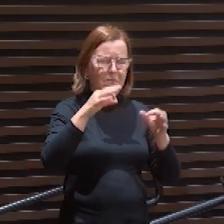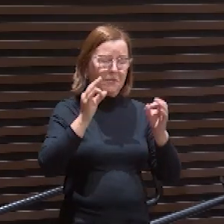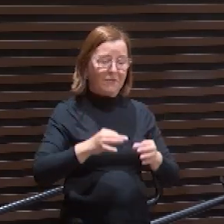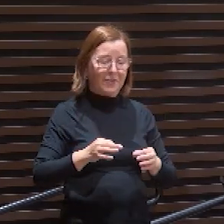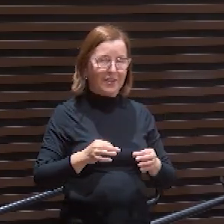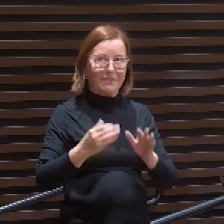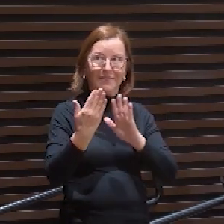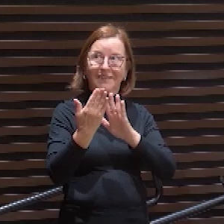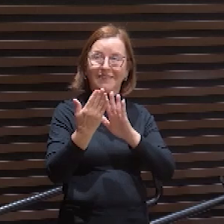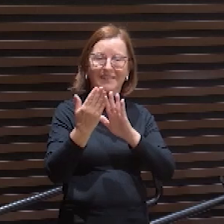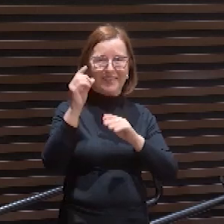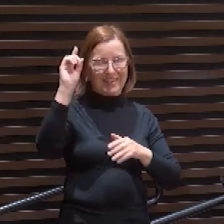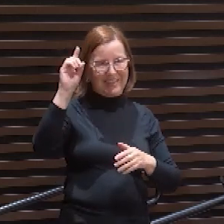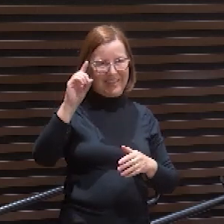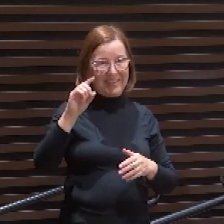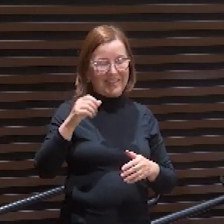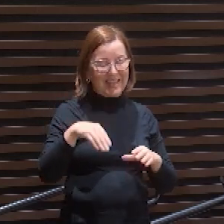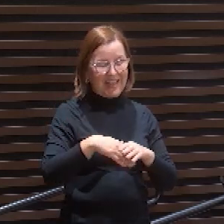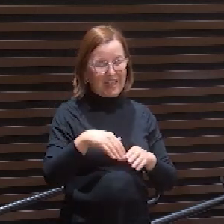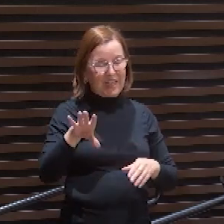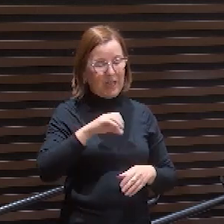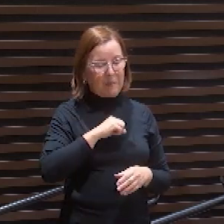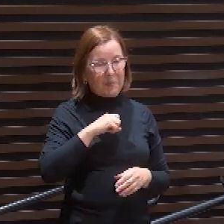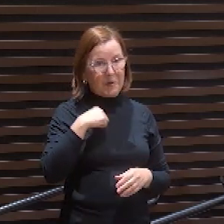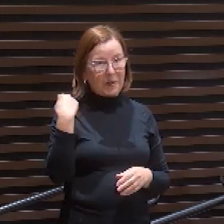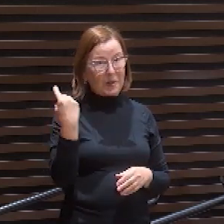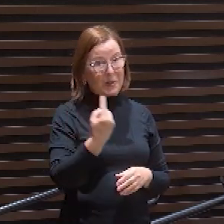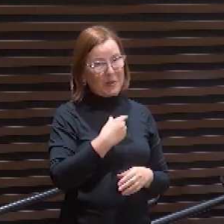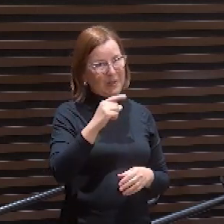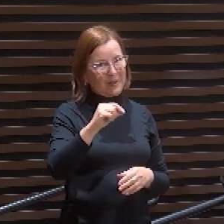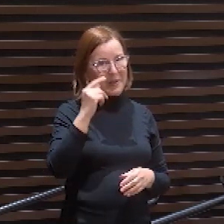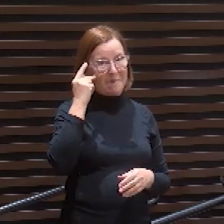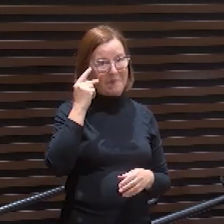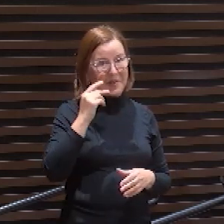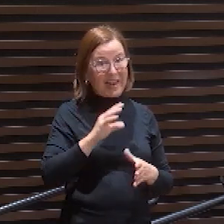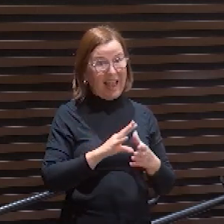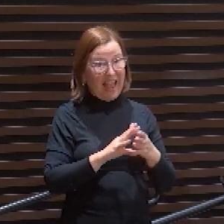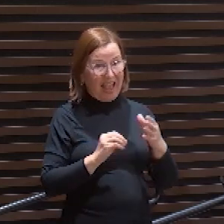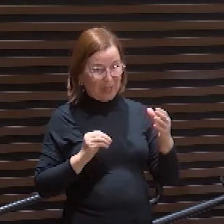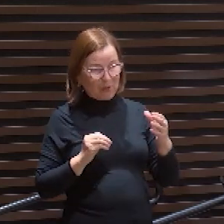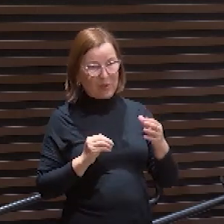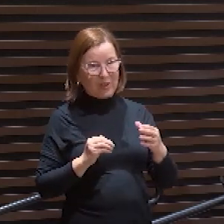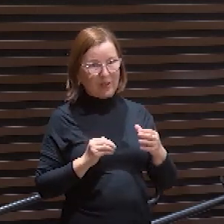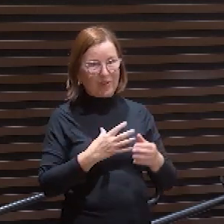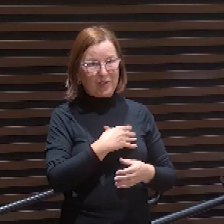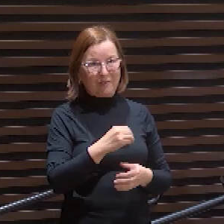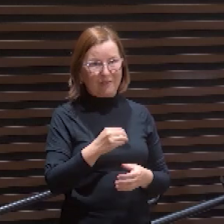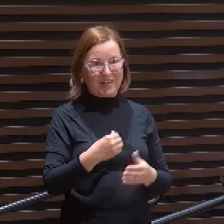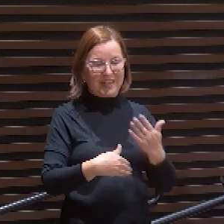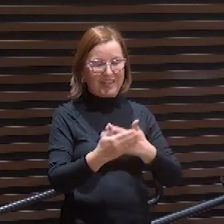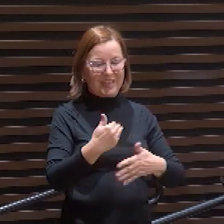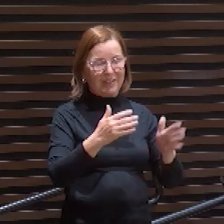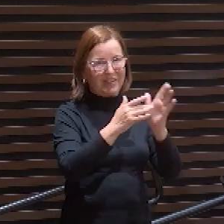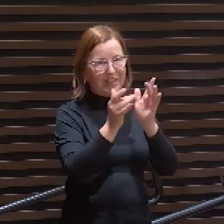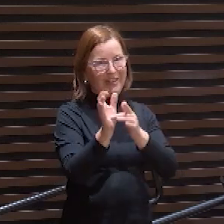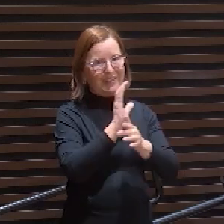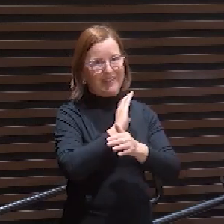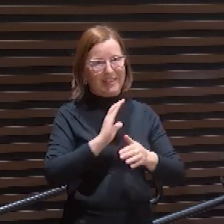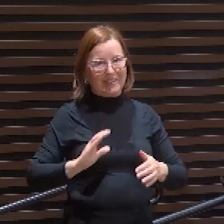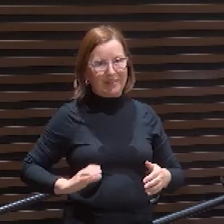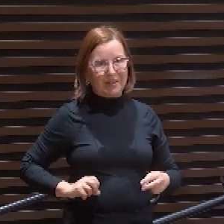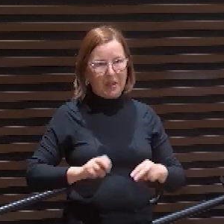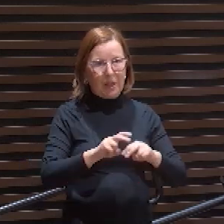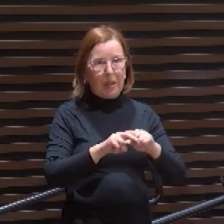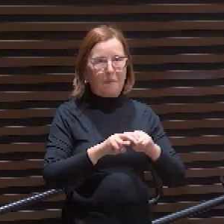amor nos predestinou para ele, para a adoção de filhos por meio de Jesus Cristo, segundo o beneplácito da